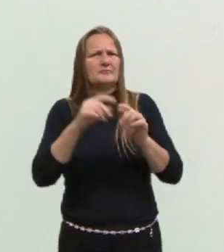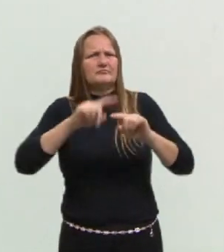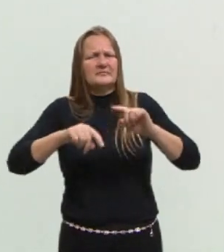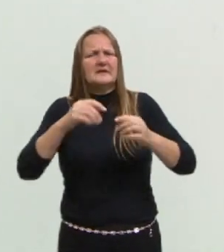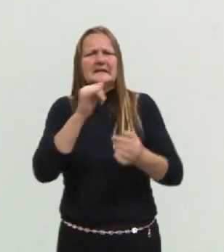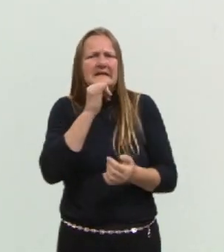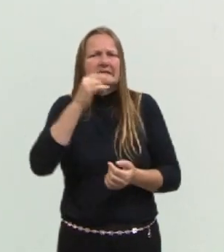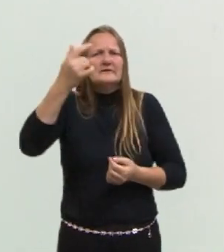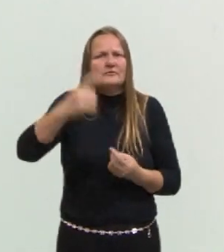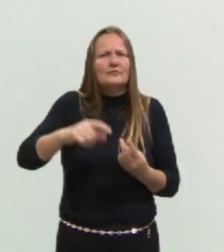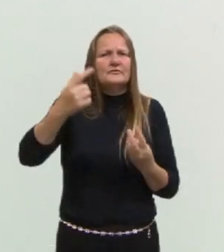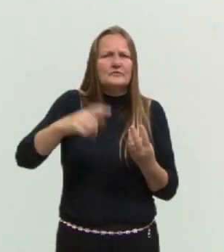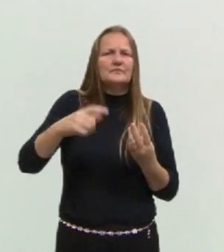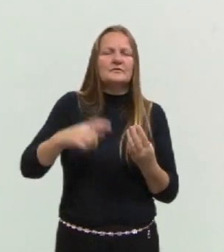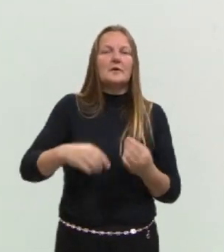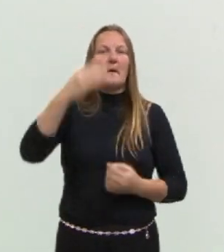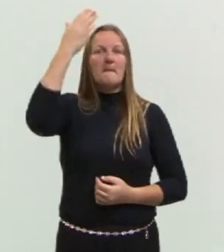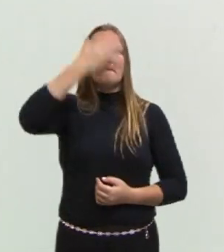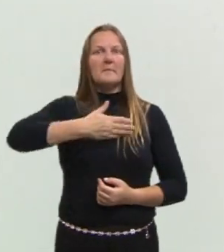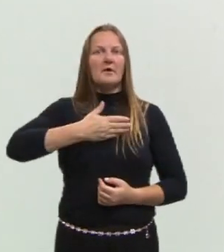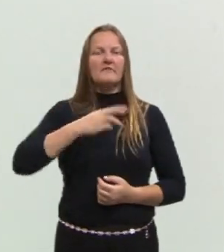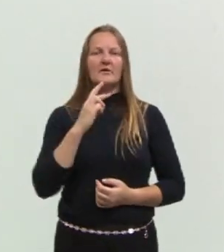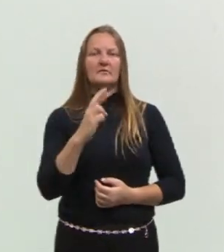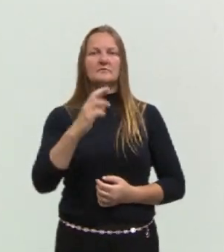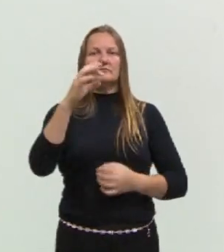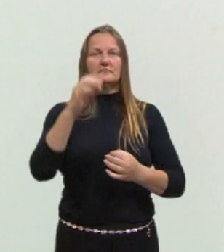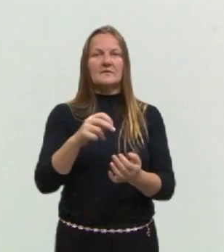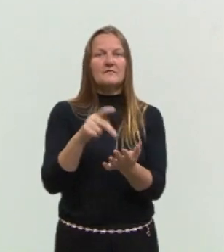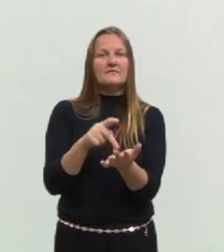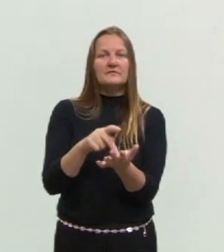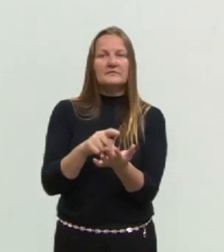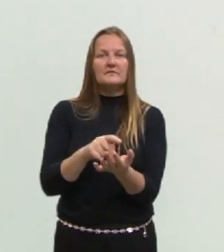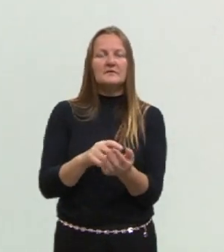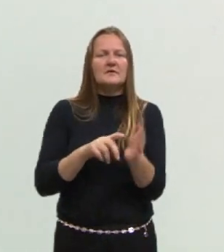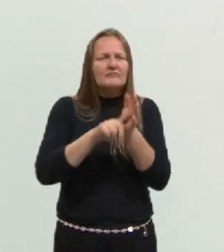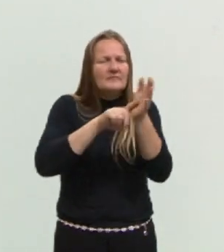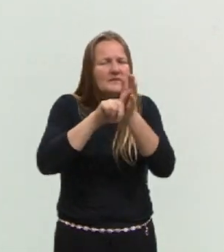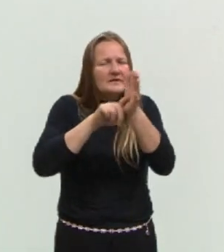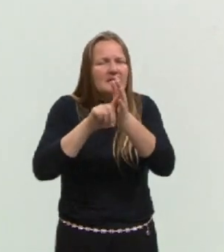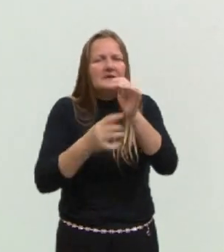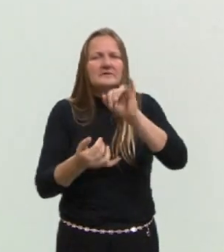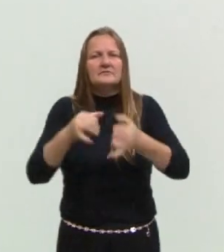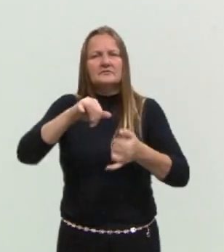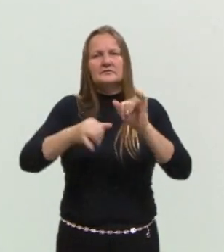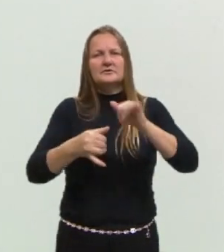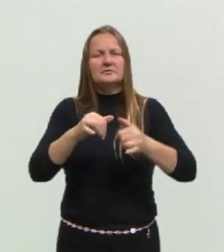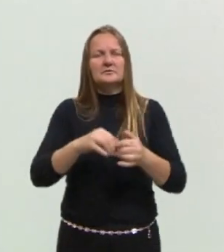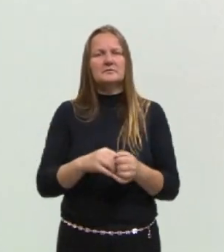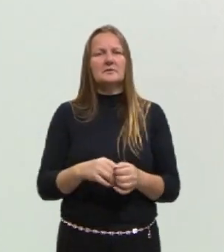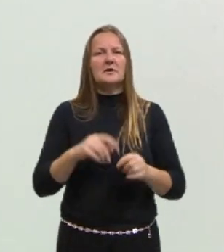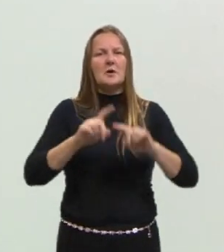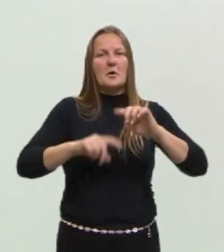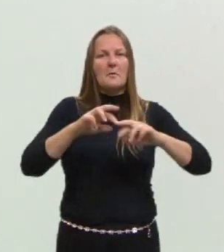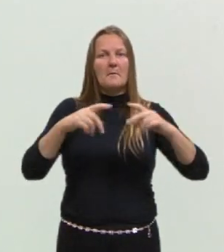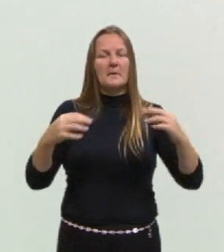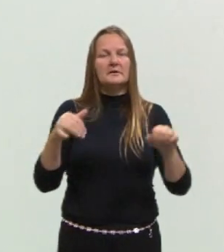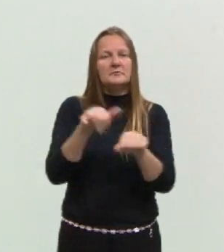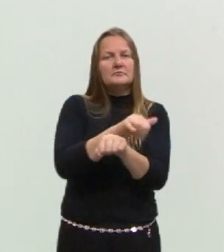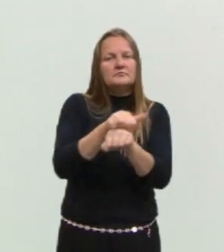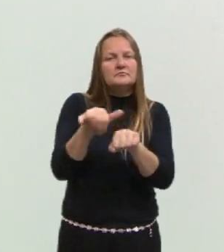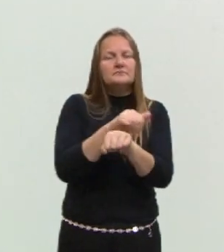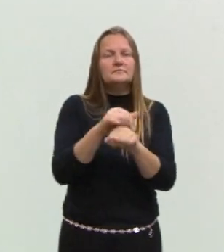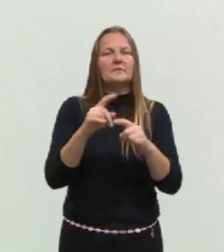testa de novo, e a gente tem que comprovar aquele resultado verdadeiro através de análise química, de equipamentos que hoje são